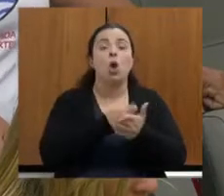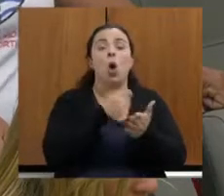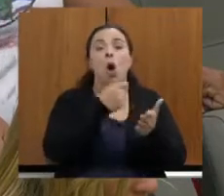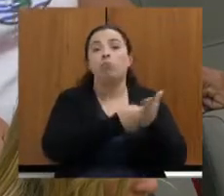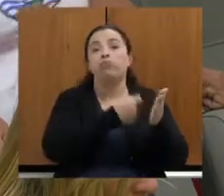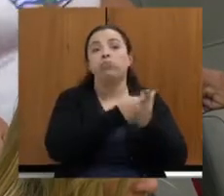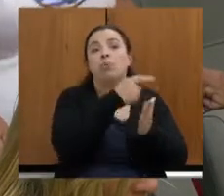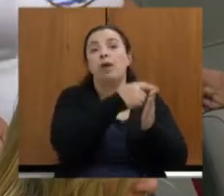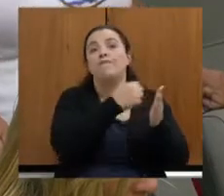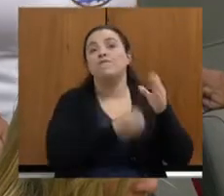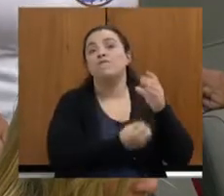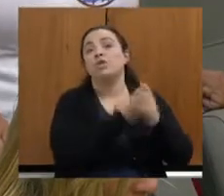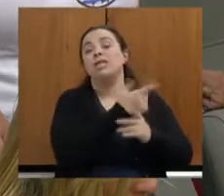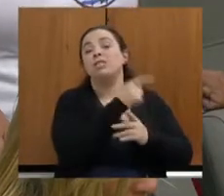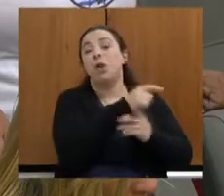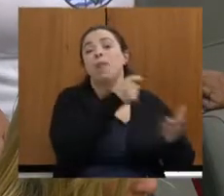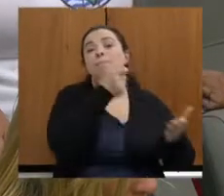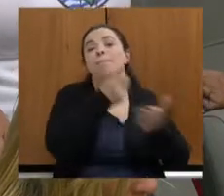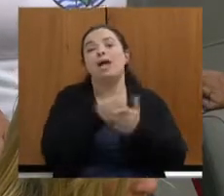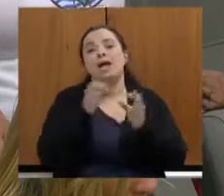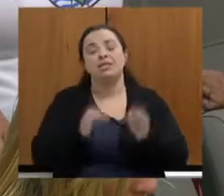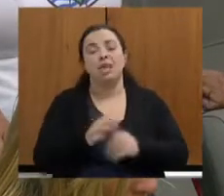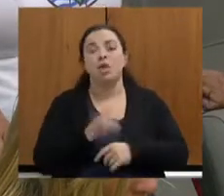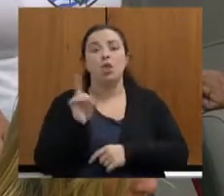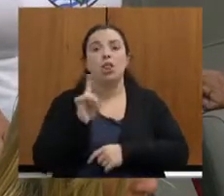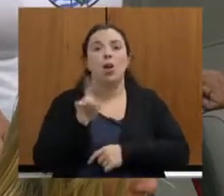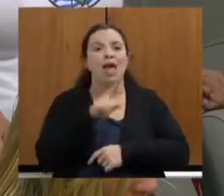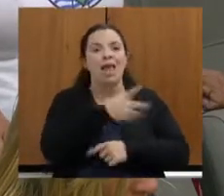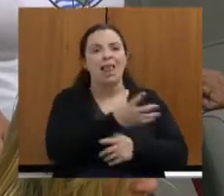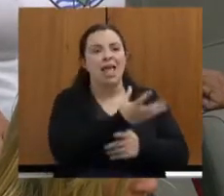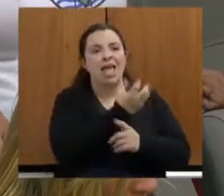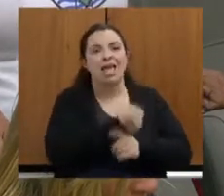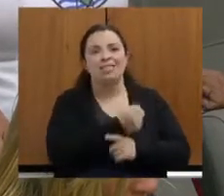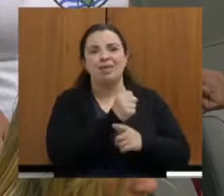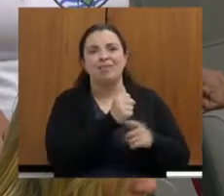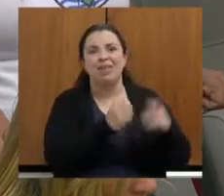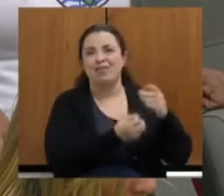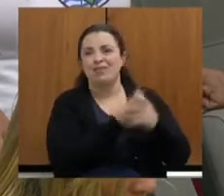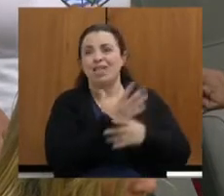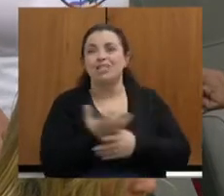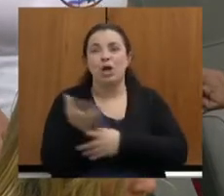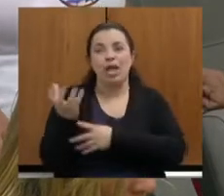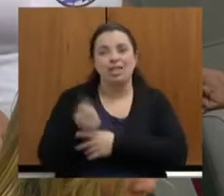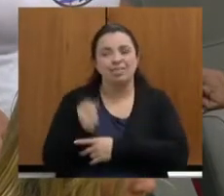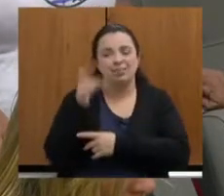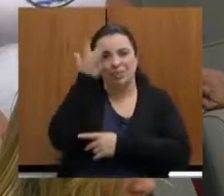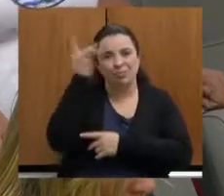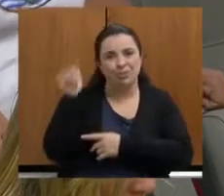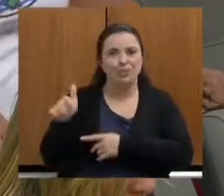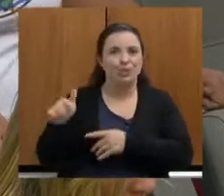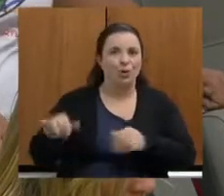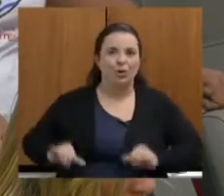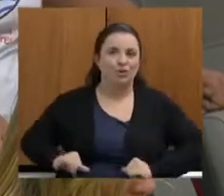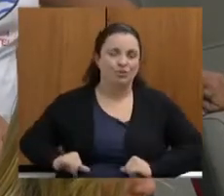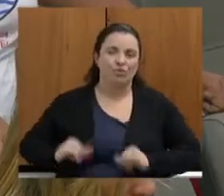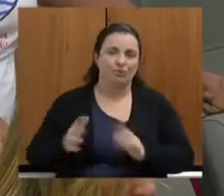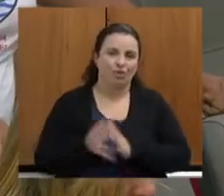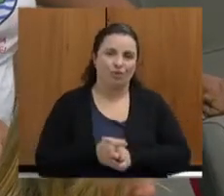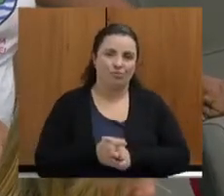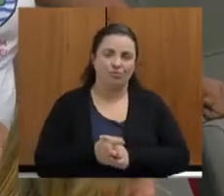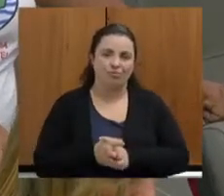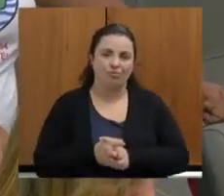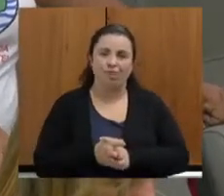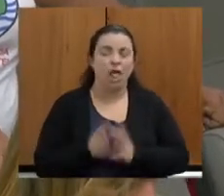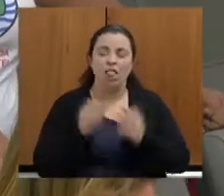eles recebessem da fundação e do atingido então é não precisa não há necessidade então assim o